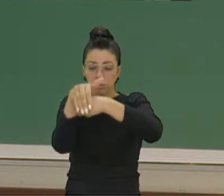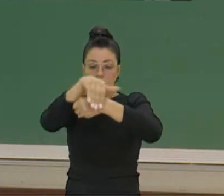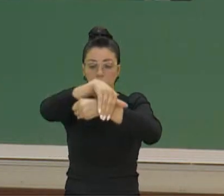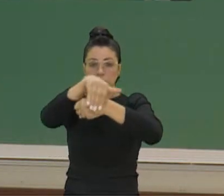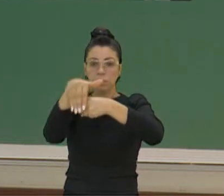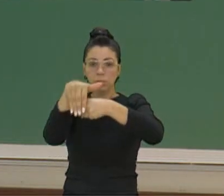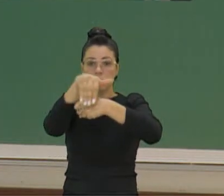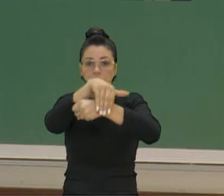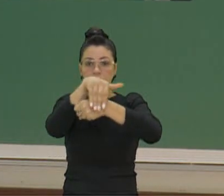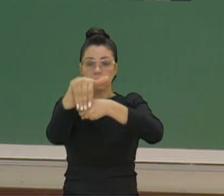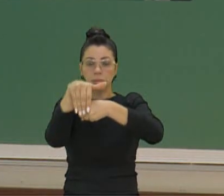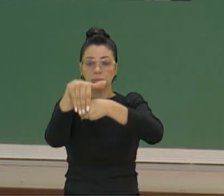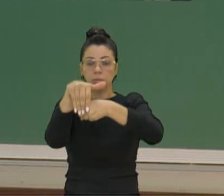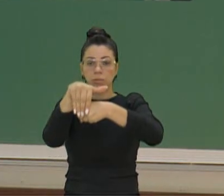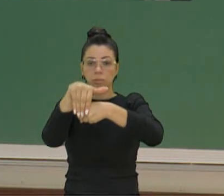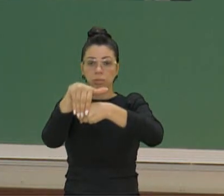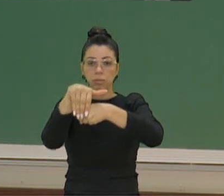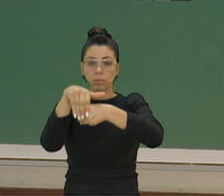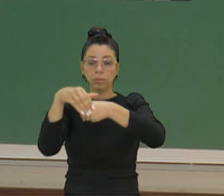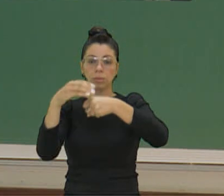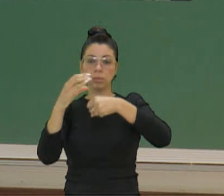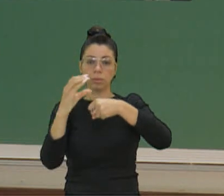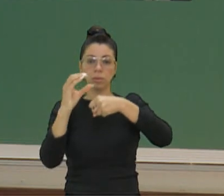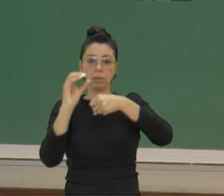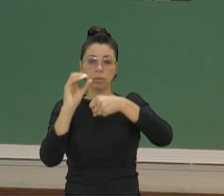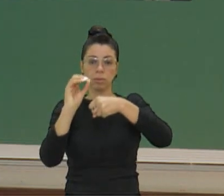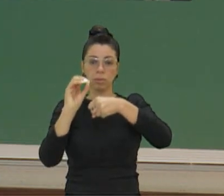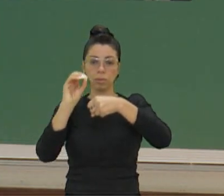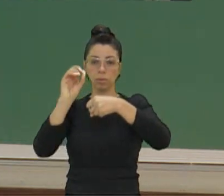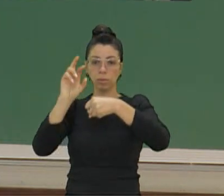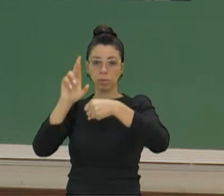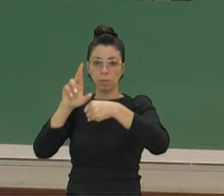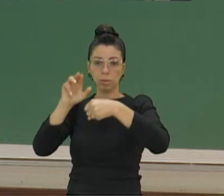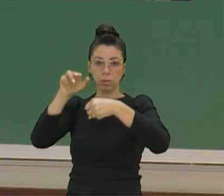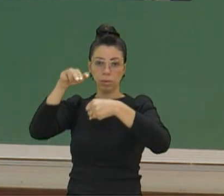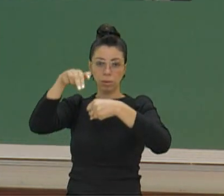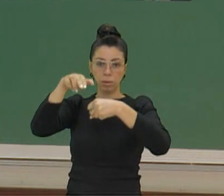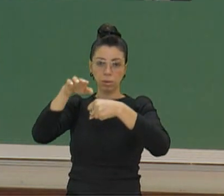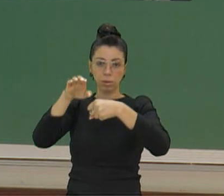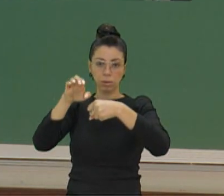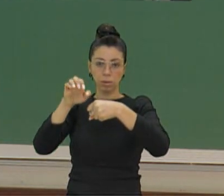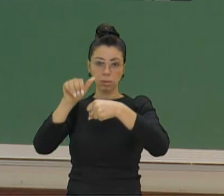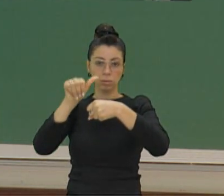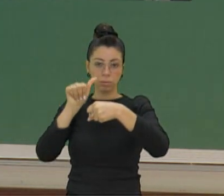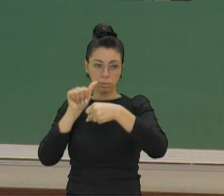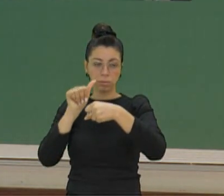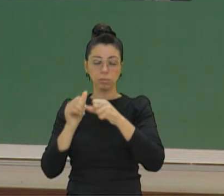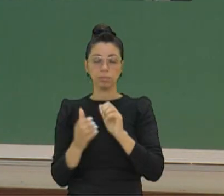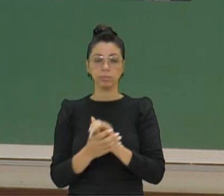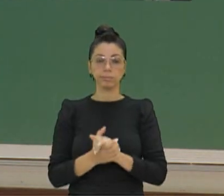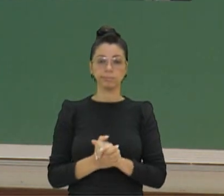da esclera que nós chamamos de córnea. Aqui eu trago para vocês uma imagem mostrando então, né,